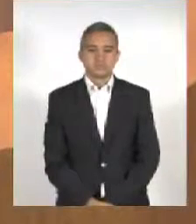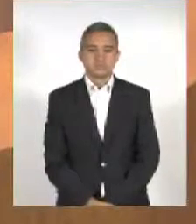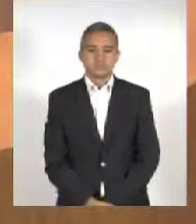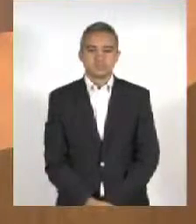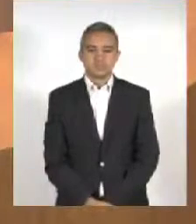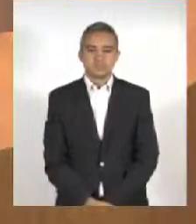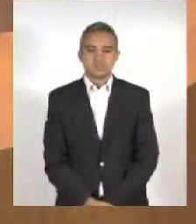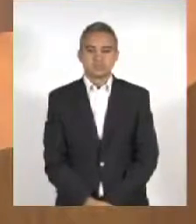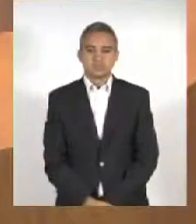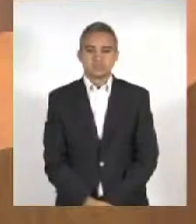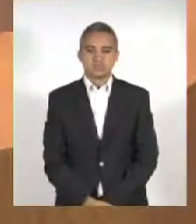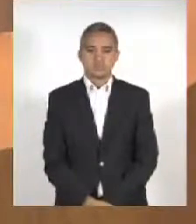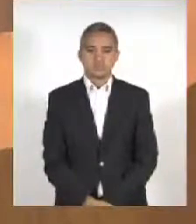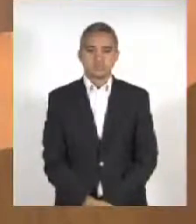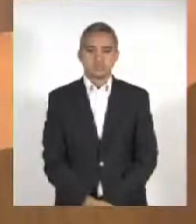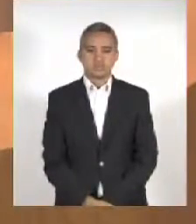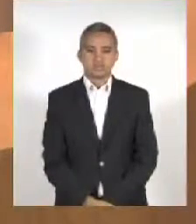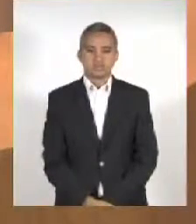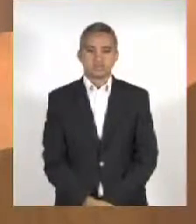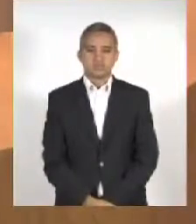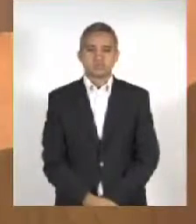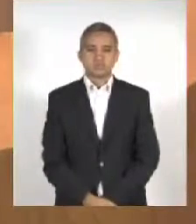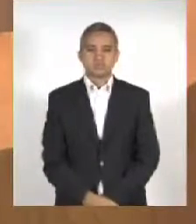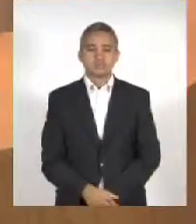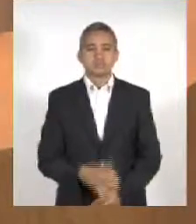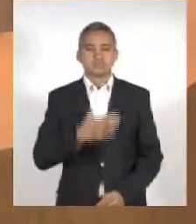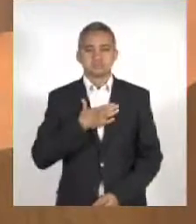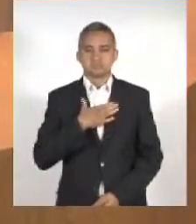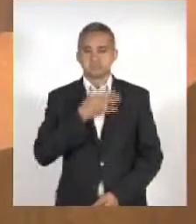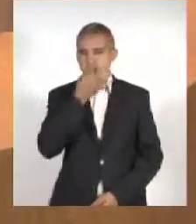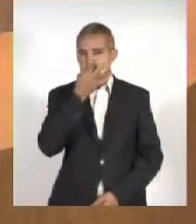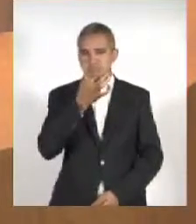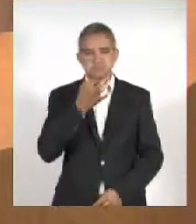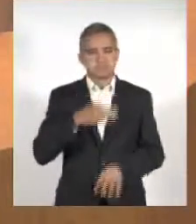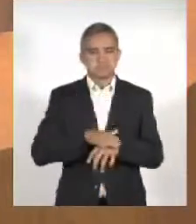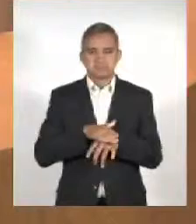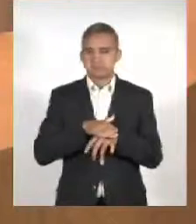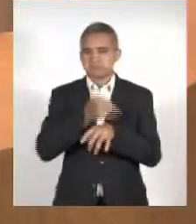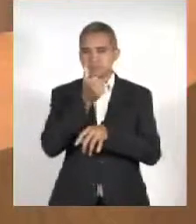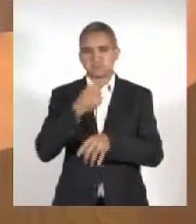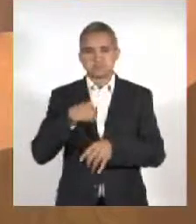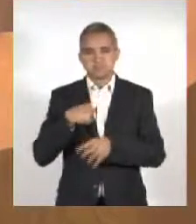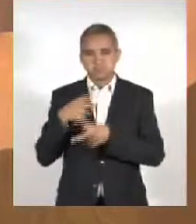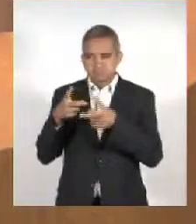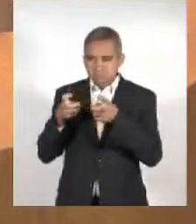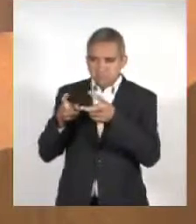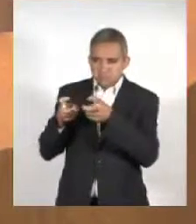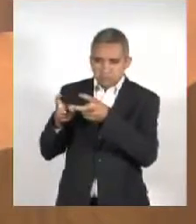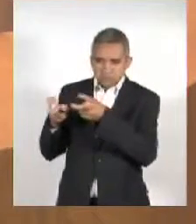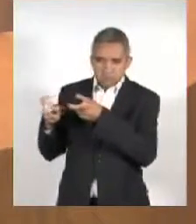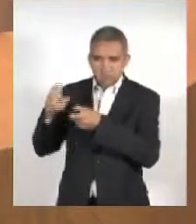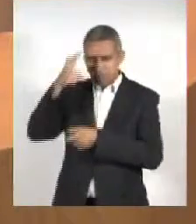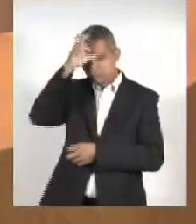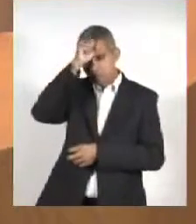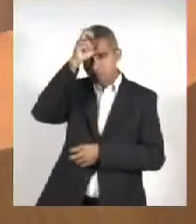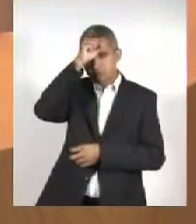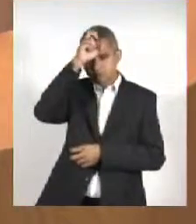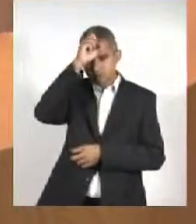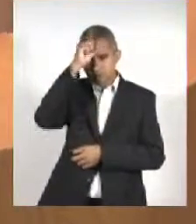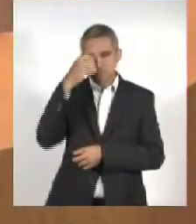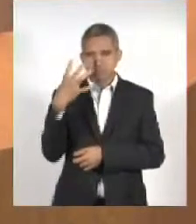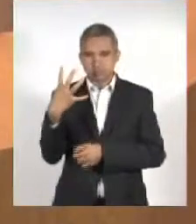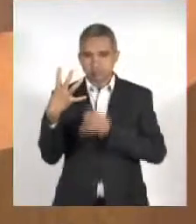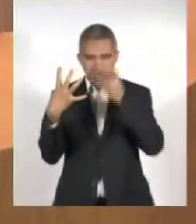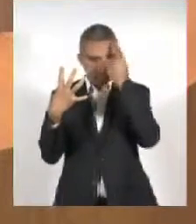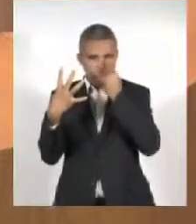e de conhecimento durante esse mandato. Ao acompanhar esses 4 deficientes visuais e